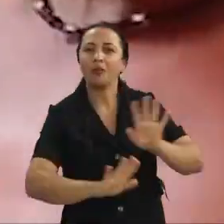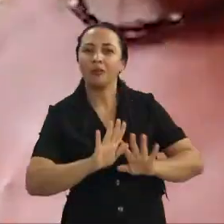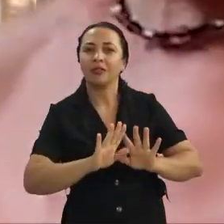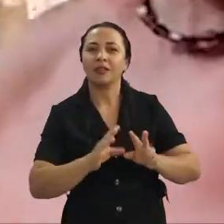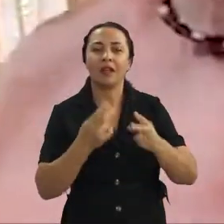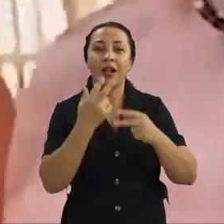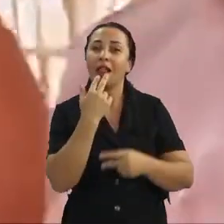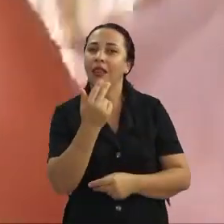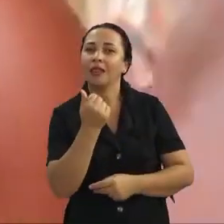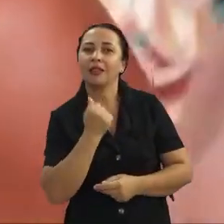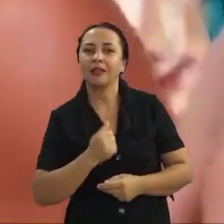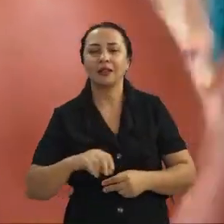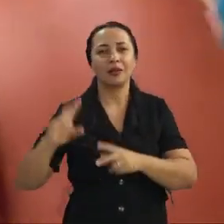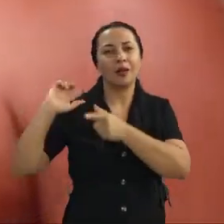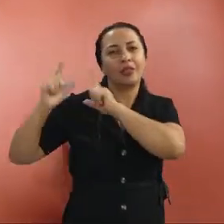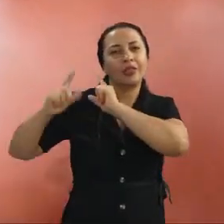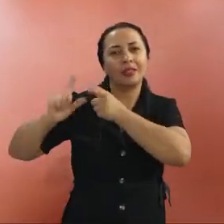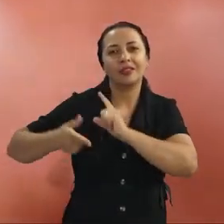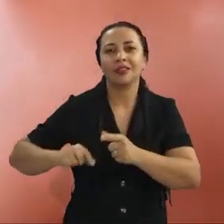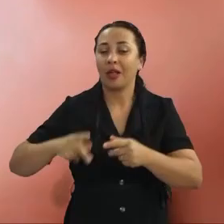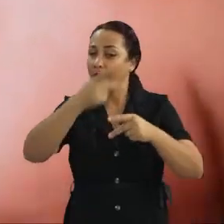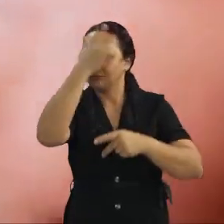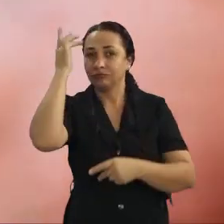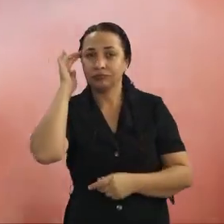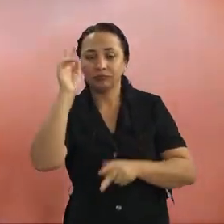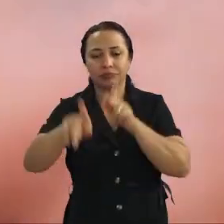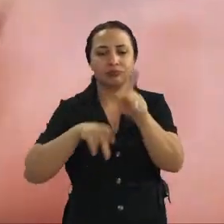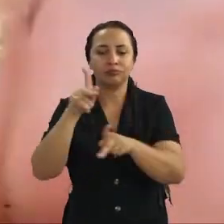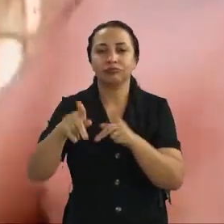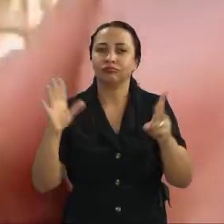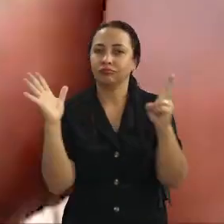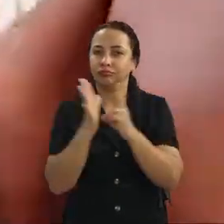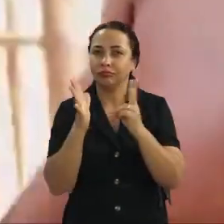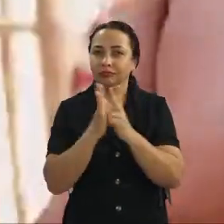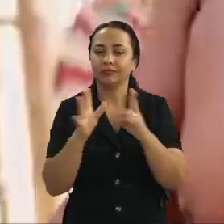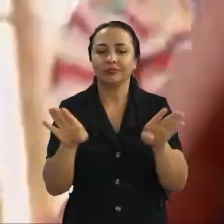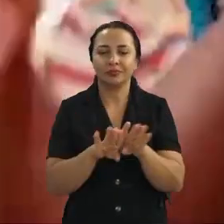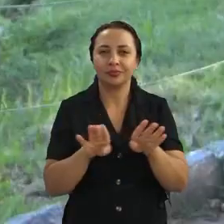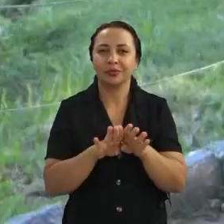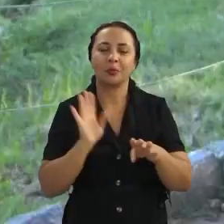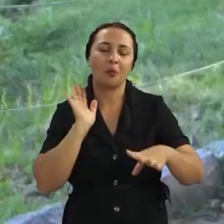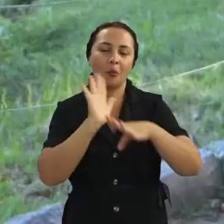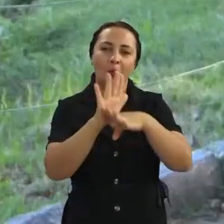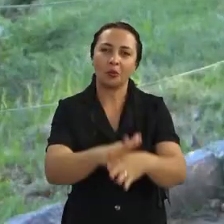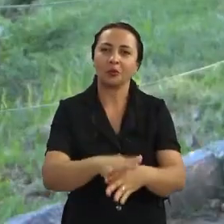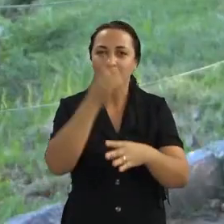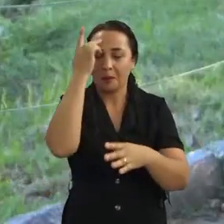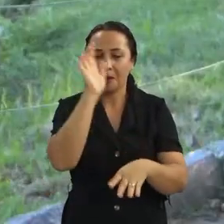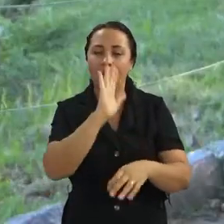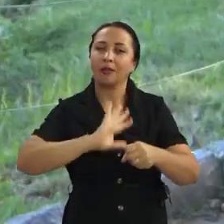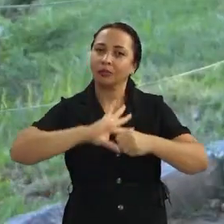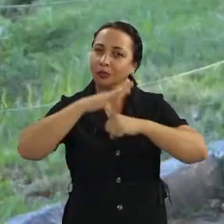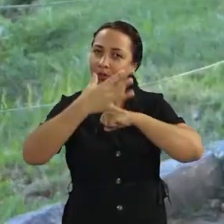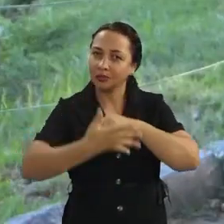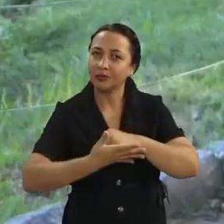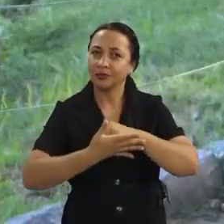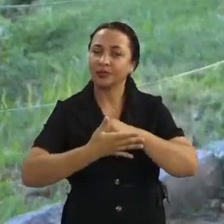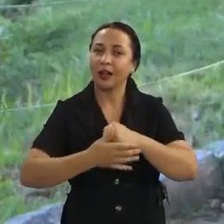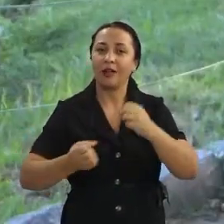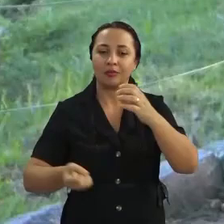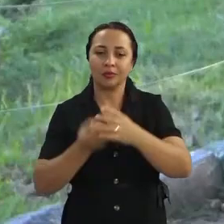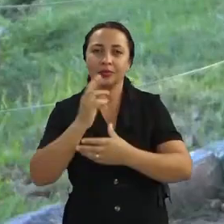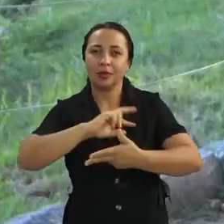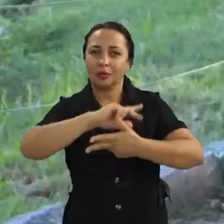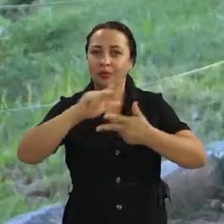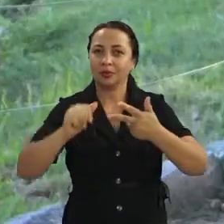a cultura a língua as tradições as pessoas os povos indígenas ela também contribui com A Conservação da